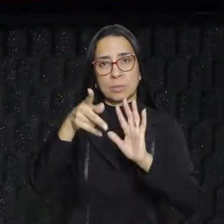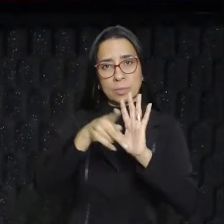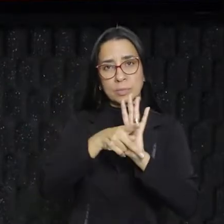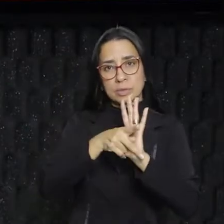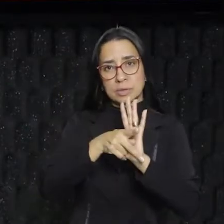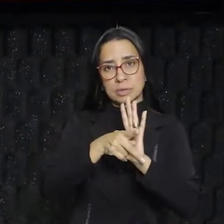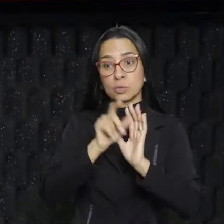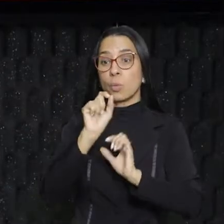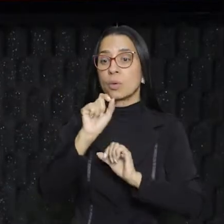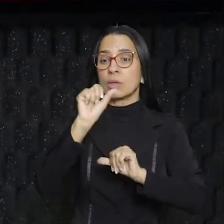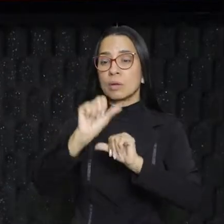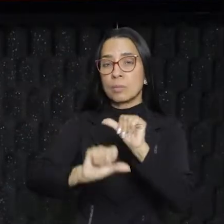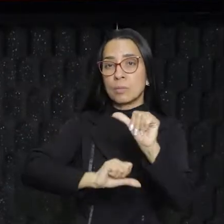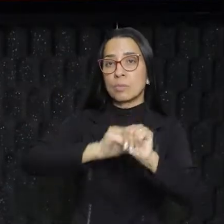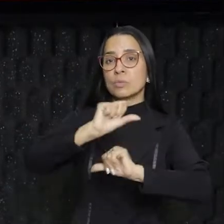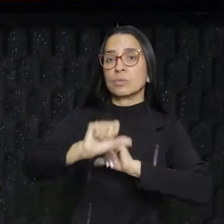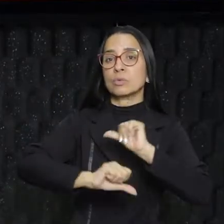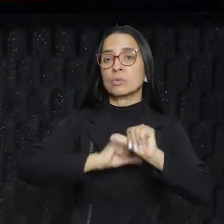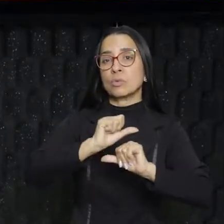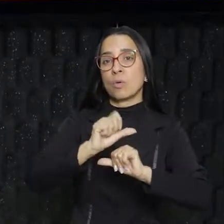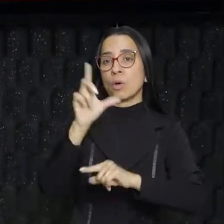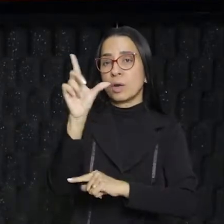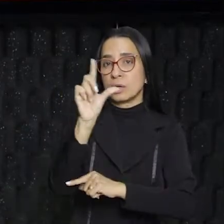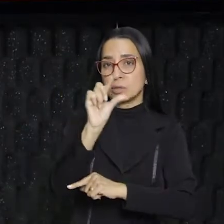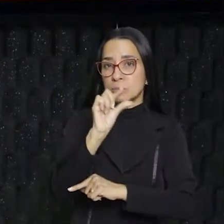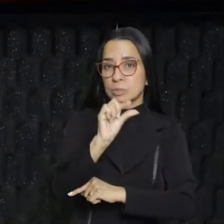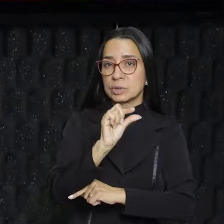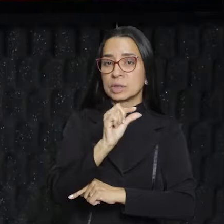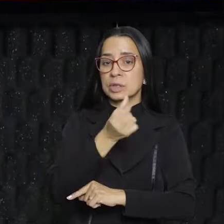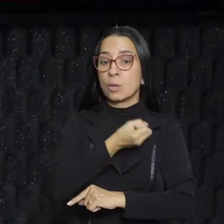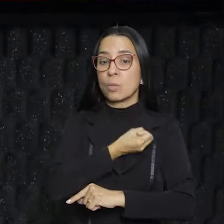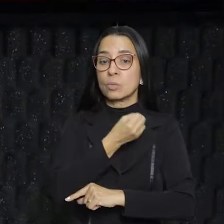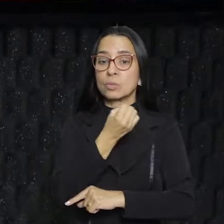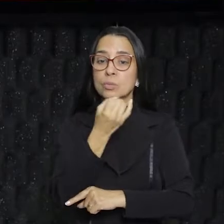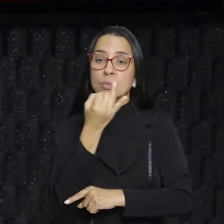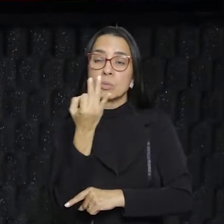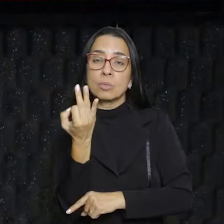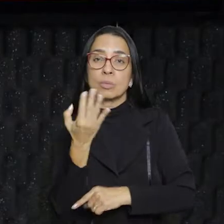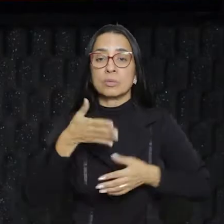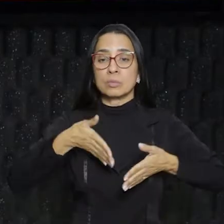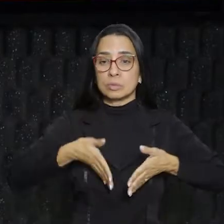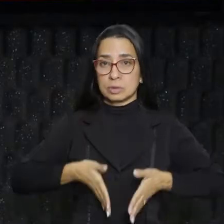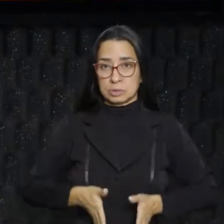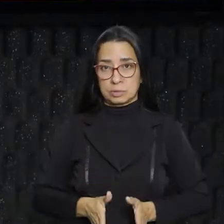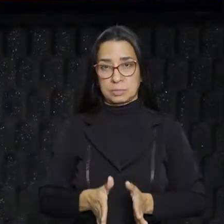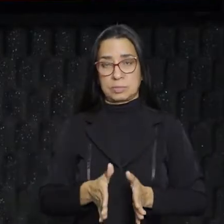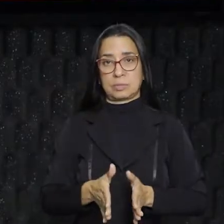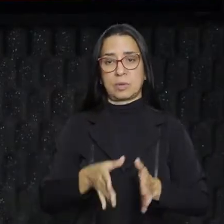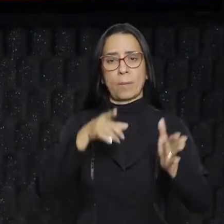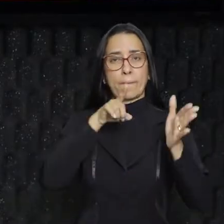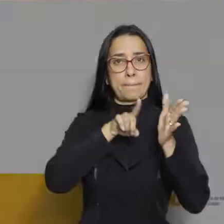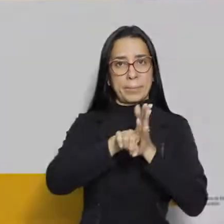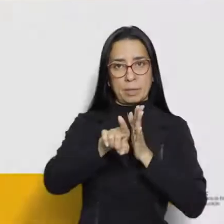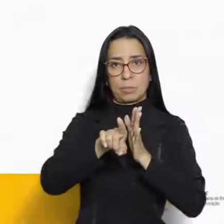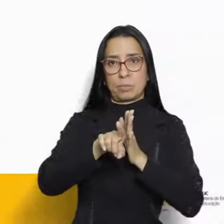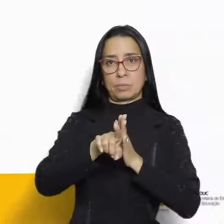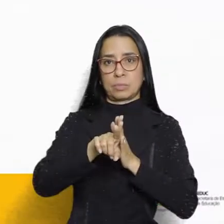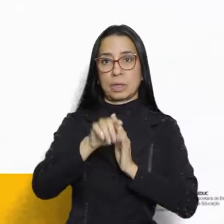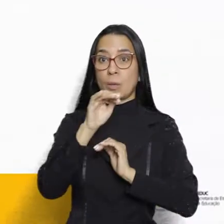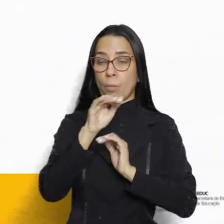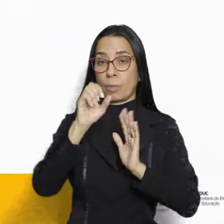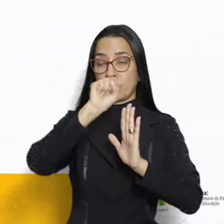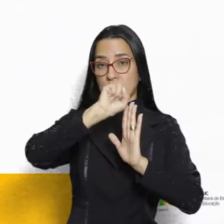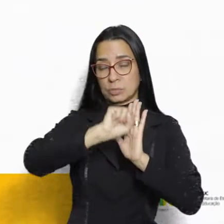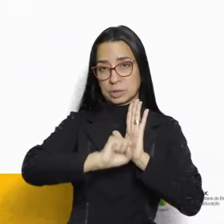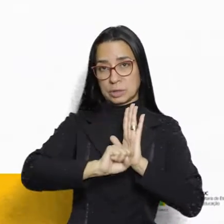grande mudança? Uma queda no número de nascimentos, galera, tá certo? E aí ele pergunta, em meados do século XX,